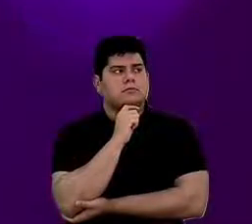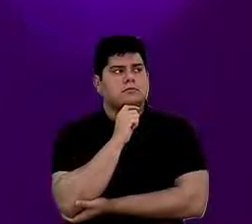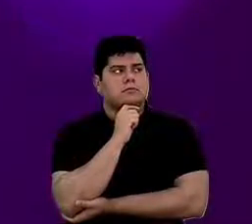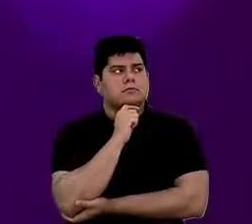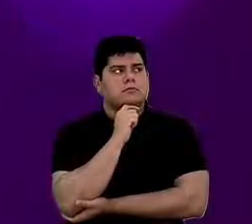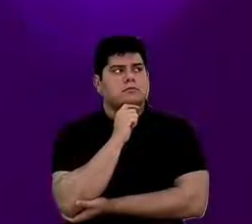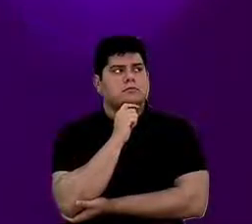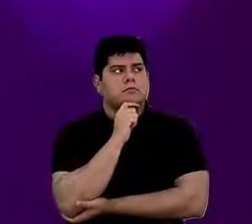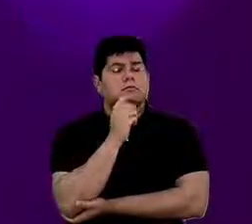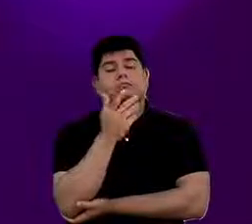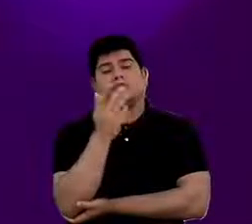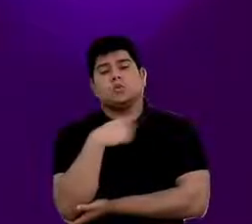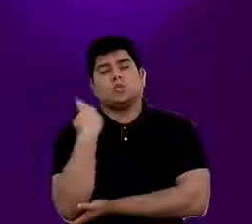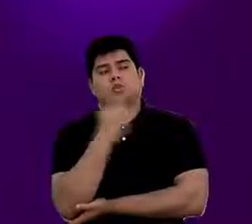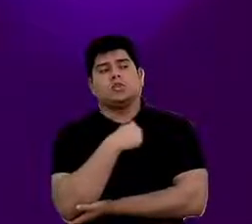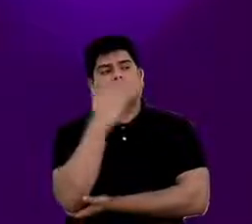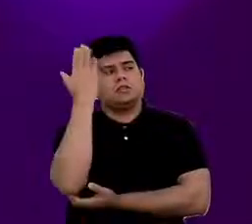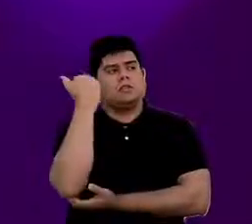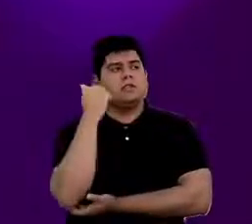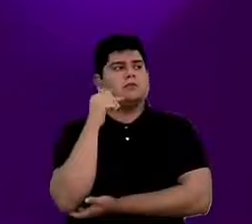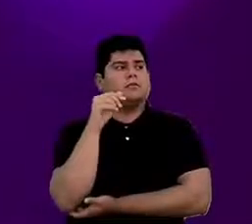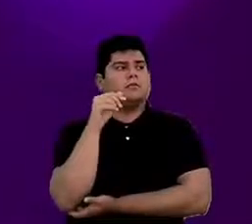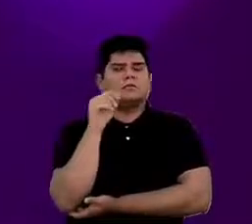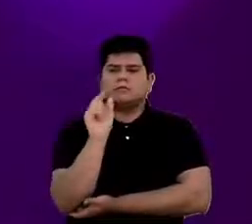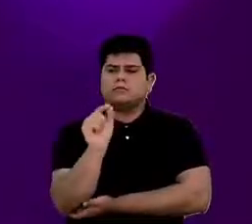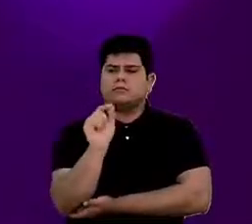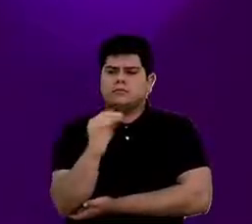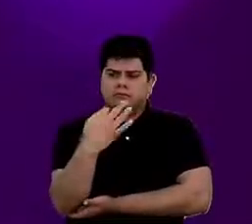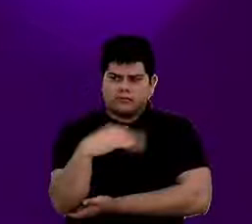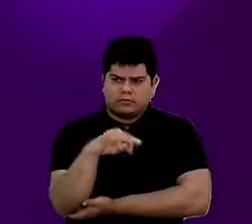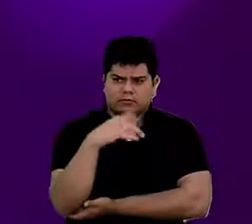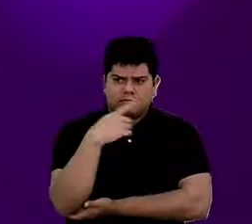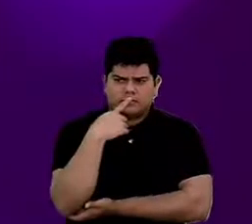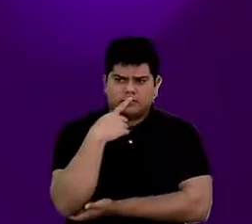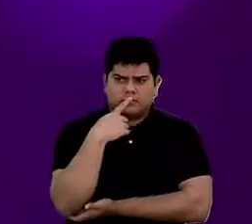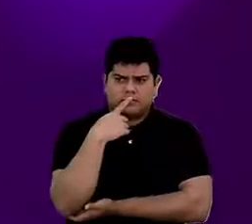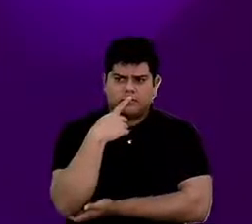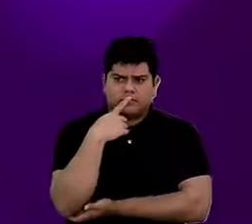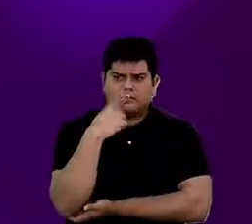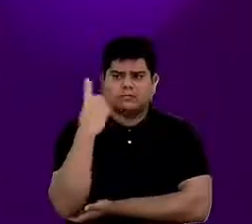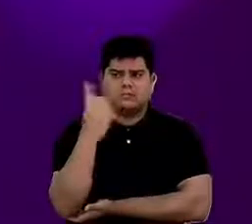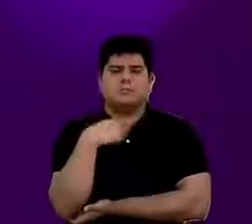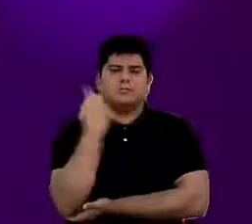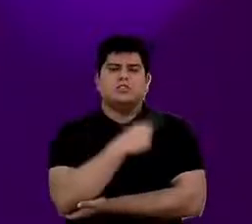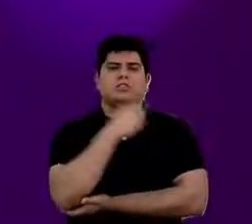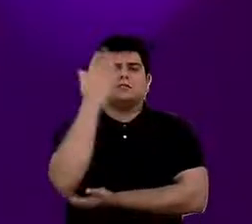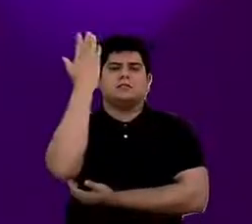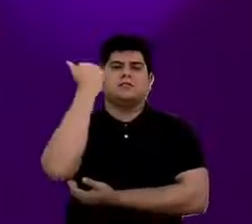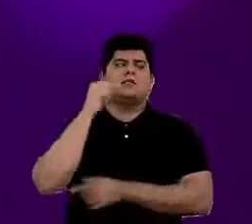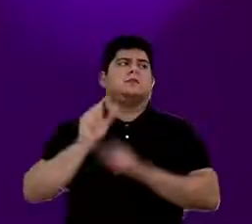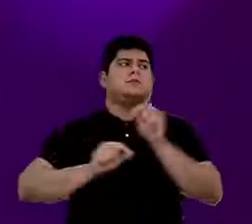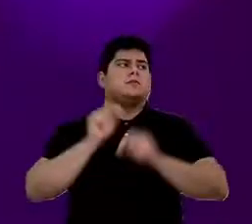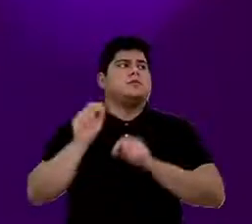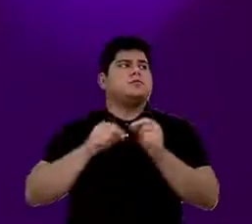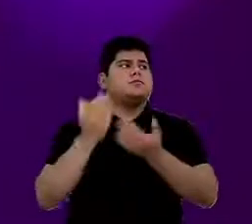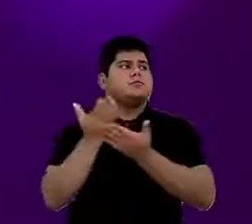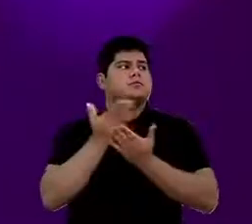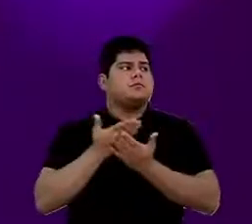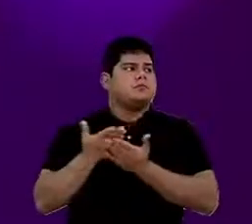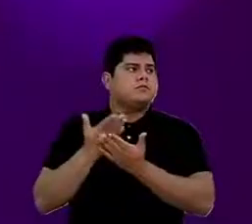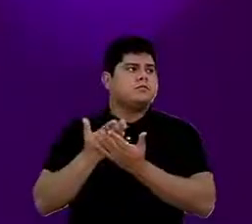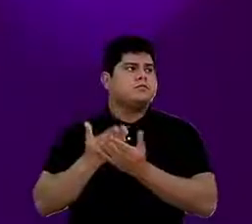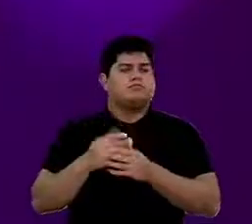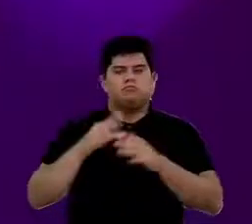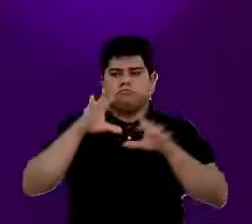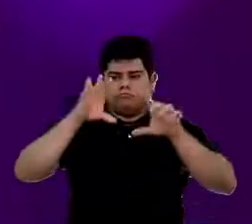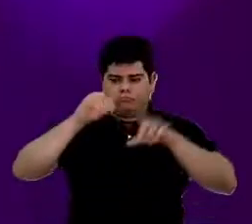Nós sabemos que... Foi, Arnaldo? Tudo certinho? Vamos lá. Nós sabemos que os estudos, né, por imagem